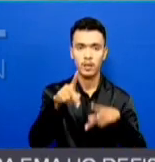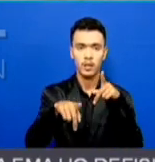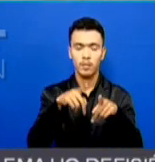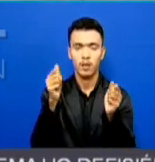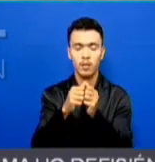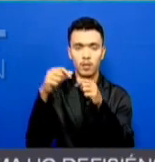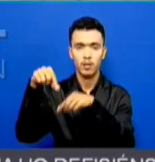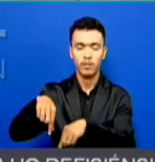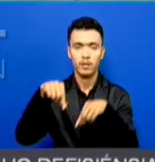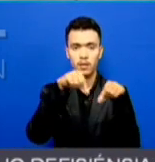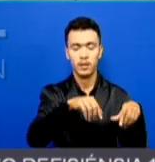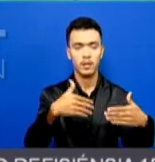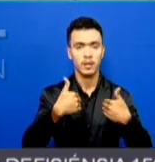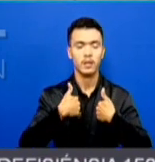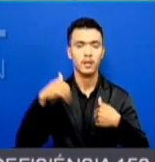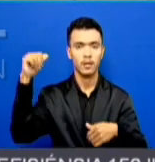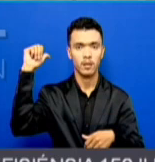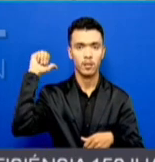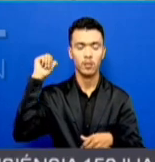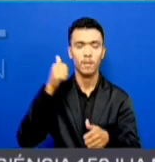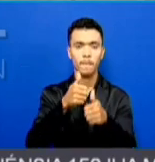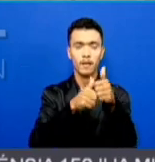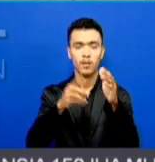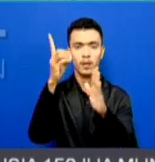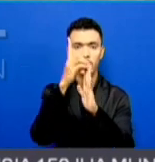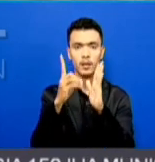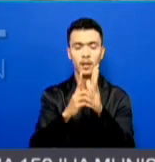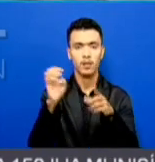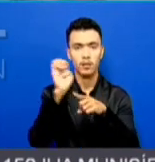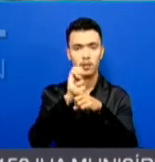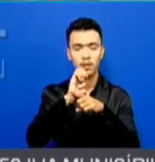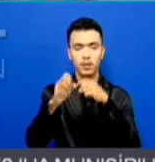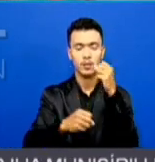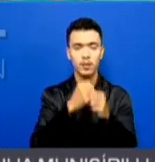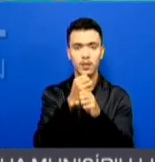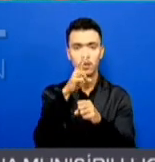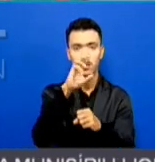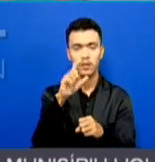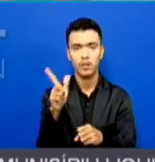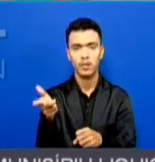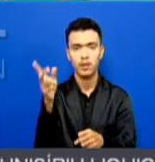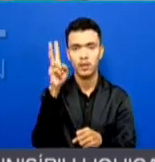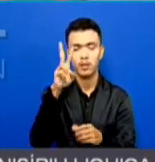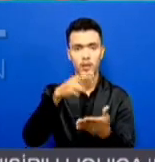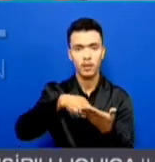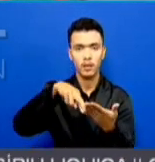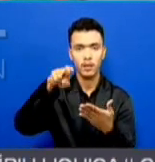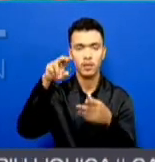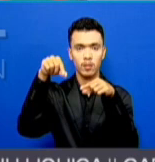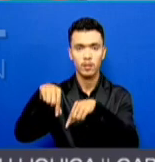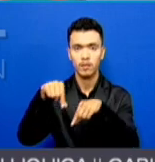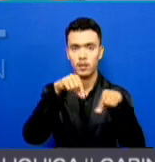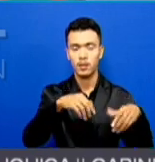Hakoto. Entretanto, tu herdado sem sustinan rihundrua ruanulo resindrua, resista hemodeficiência